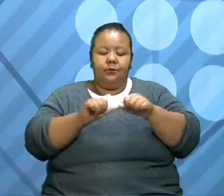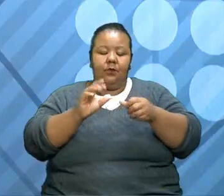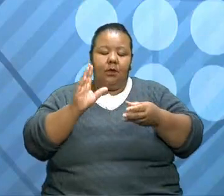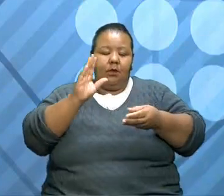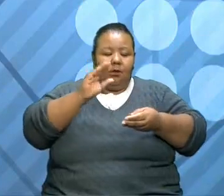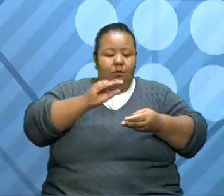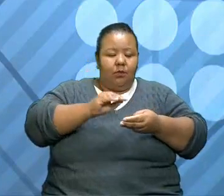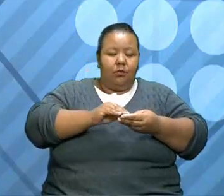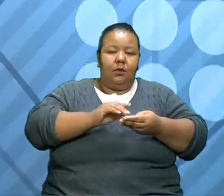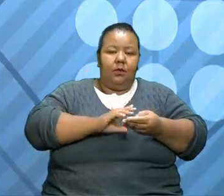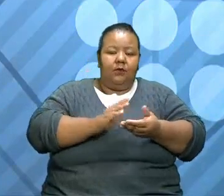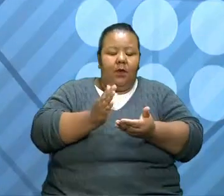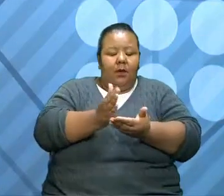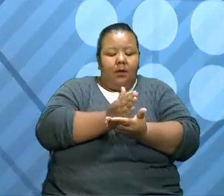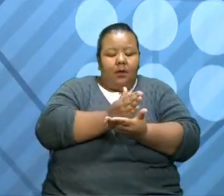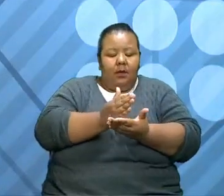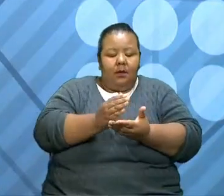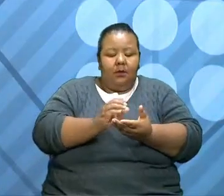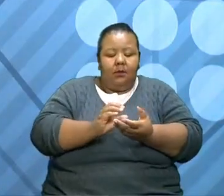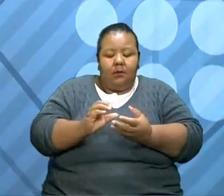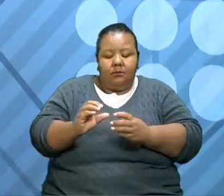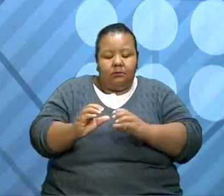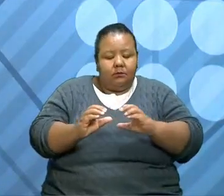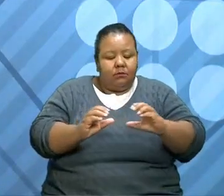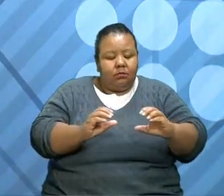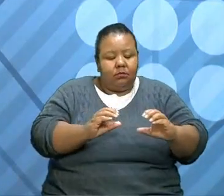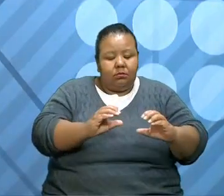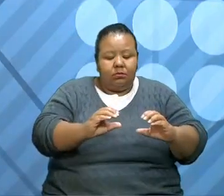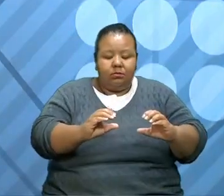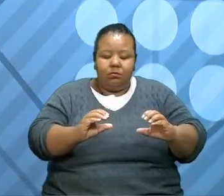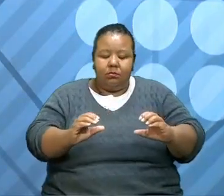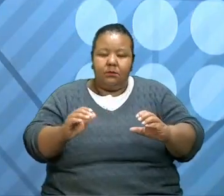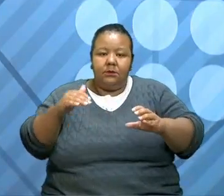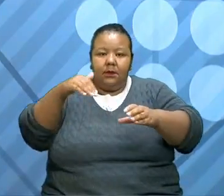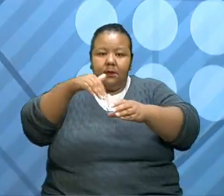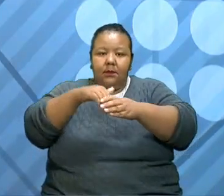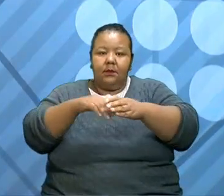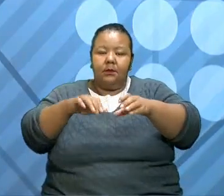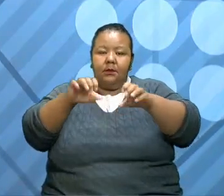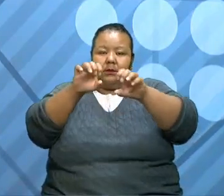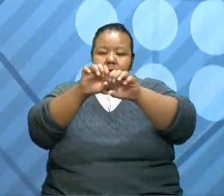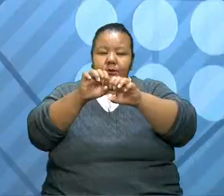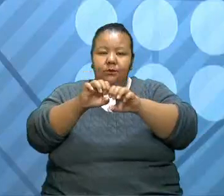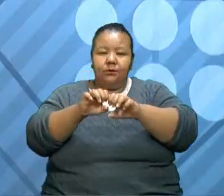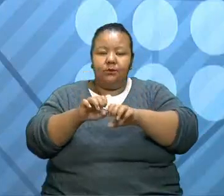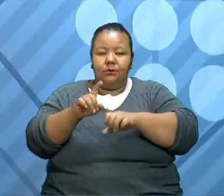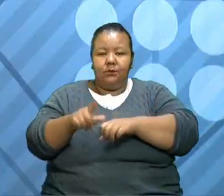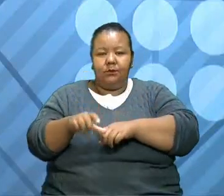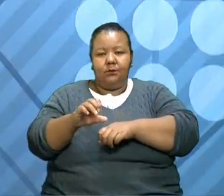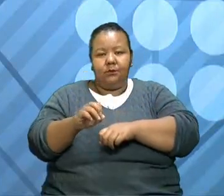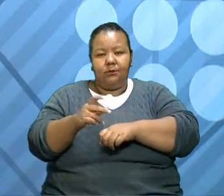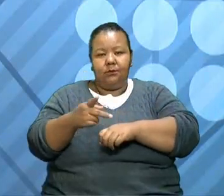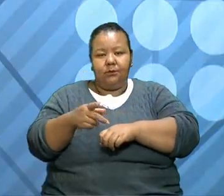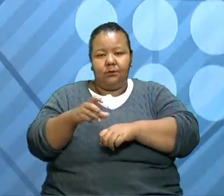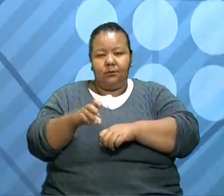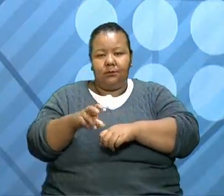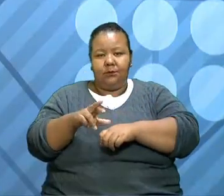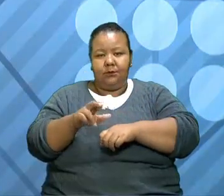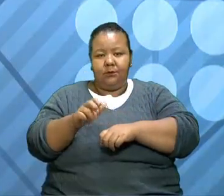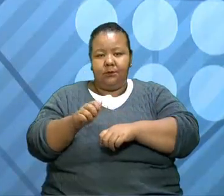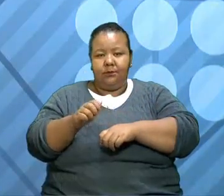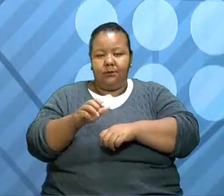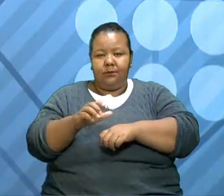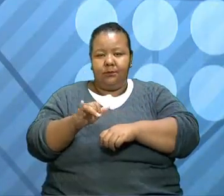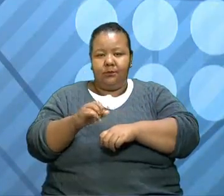vai desmembrando. E aí, até chegar na minha estrutura que eu tenho do operacional. Então, aqui no